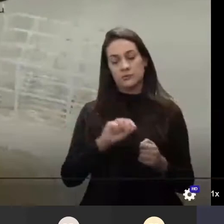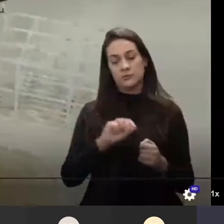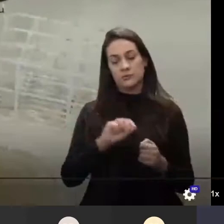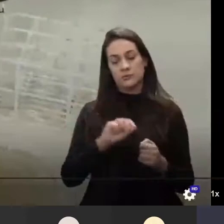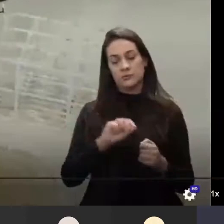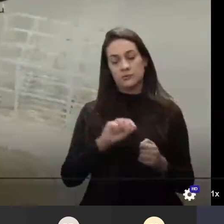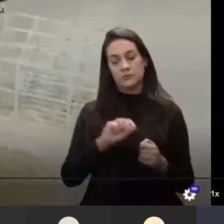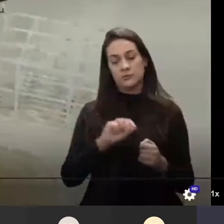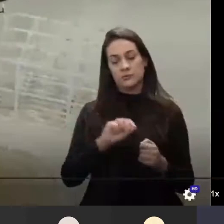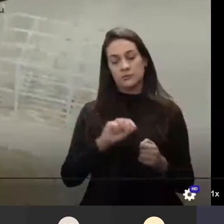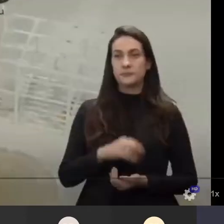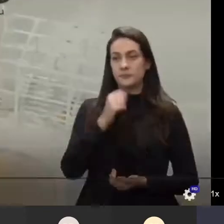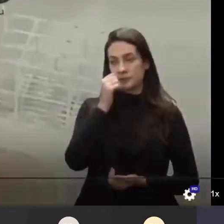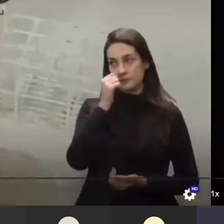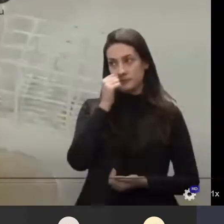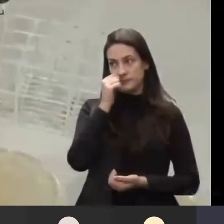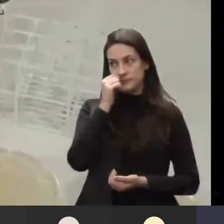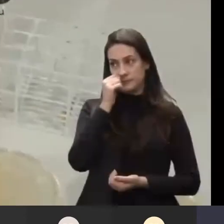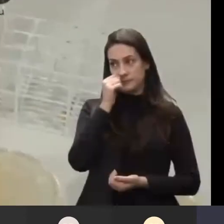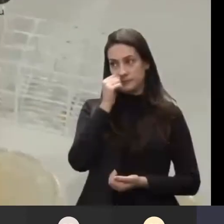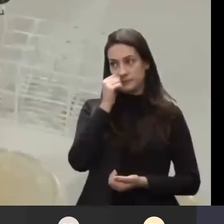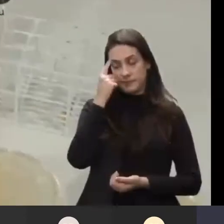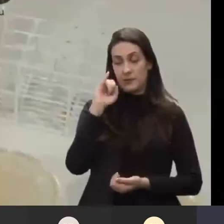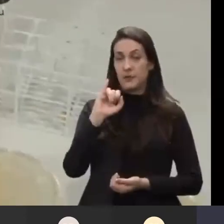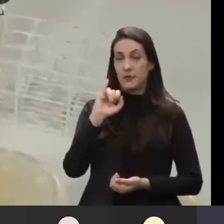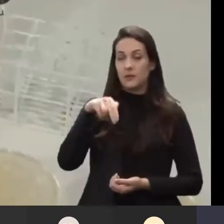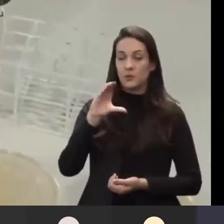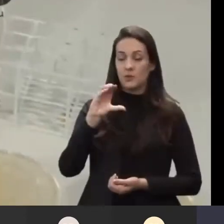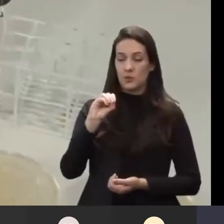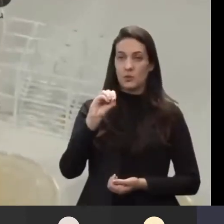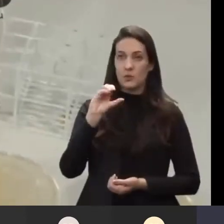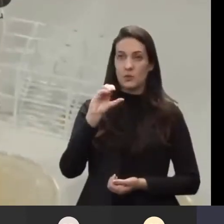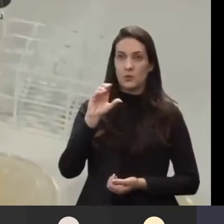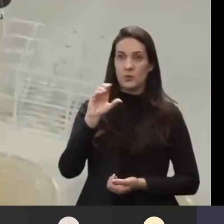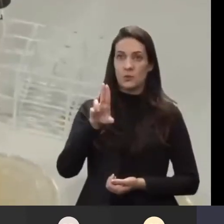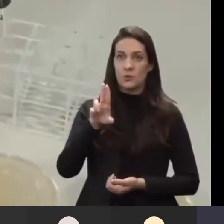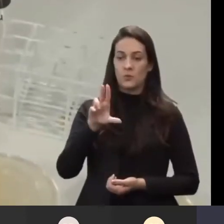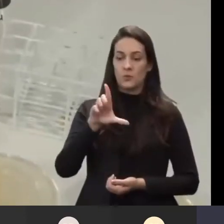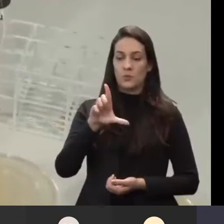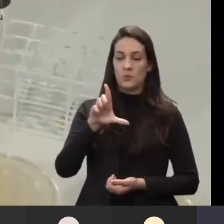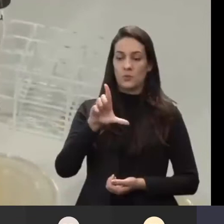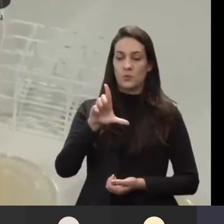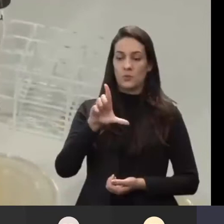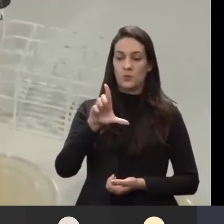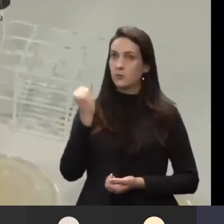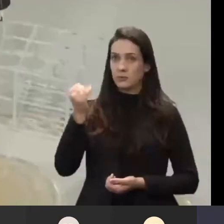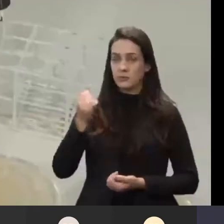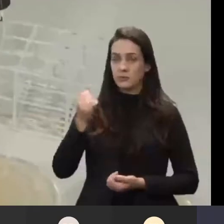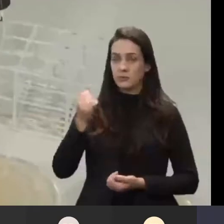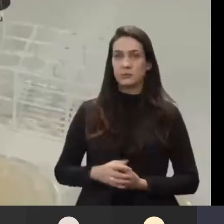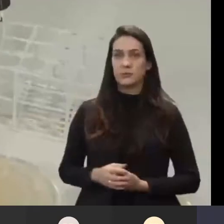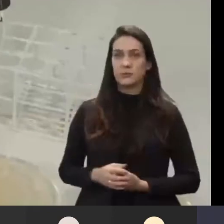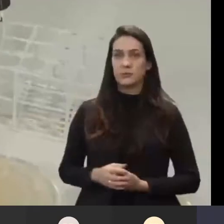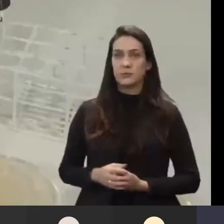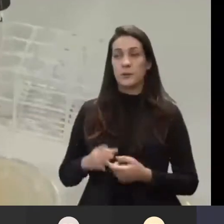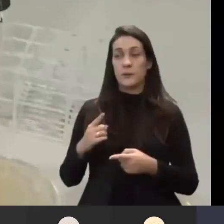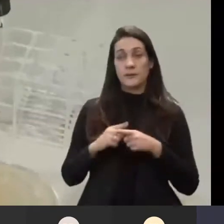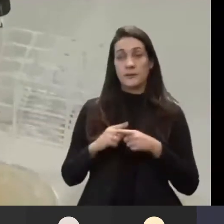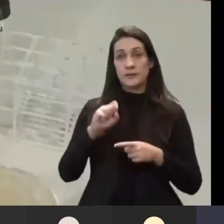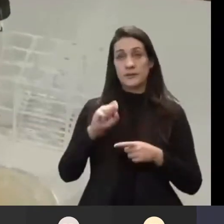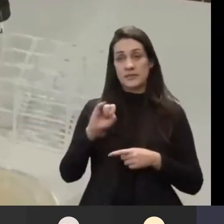células. E aí lembre-se que o inóculo é uma etapa muito importante, porque se você colocar pouco inóculo, o antibiótico ele